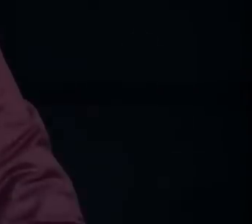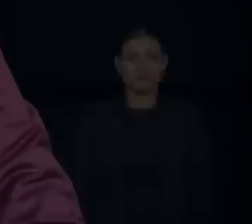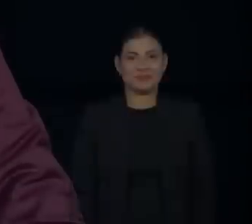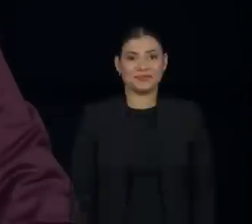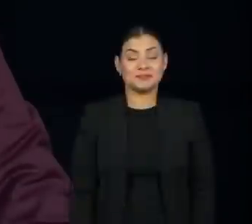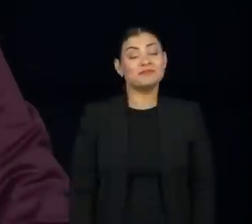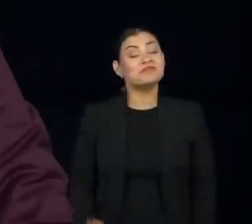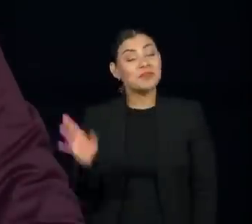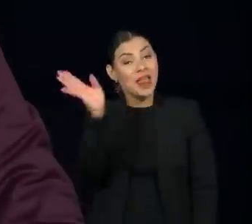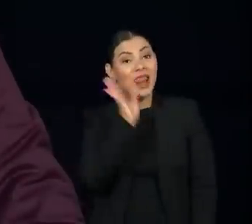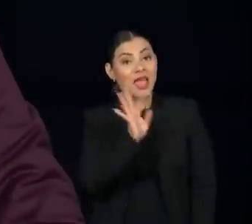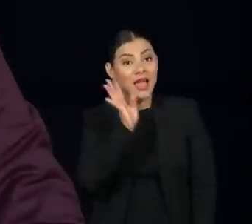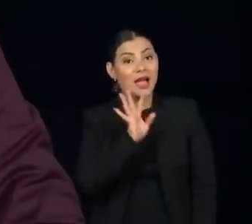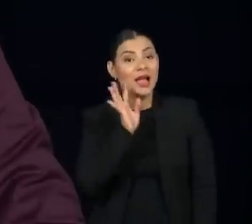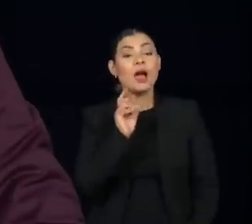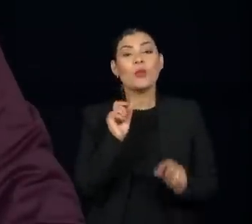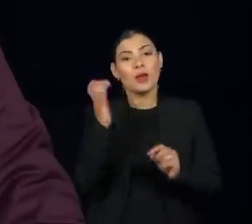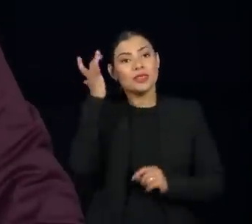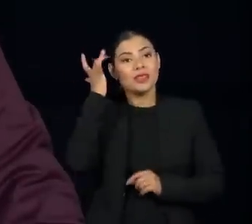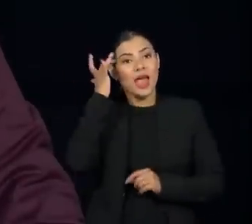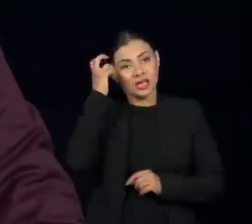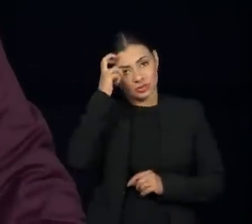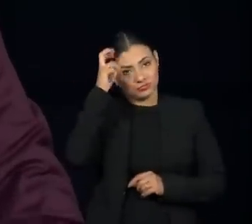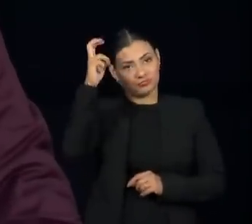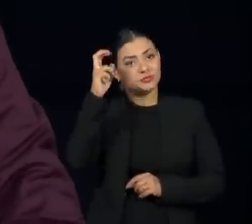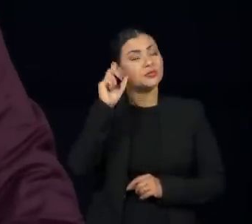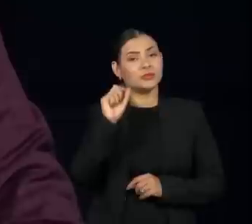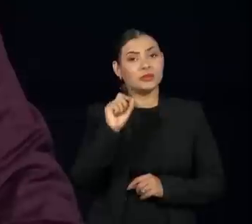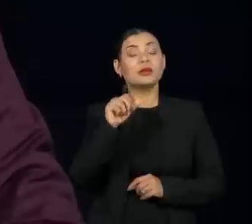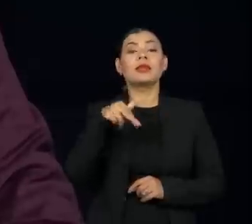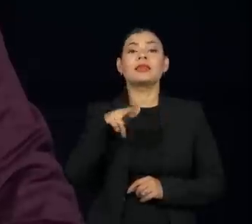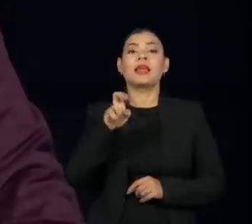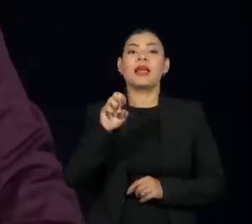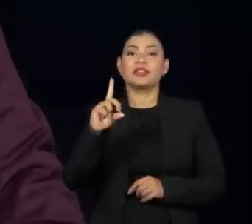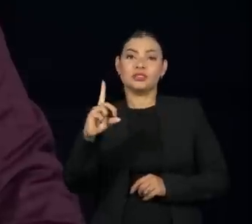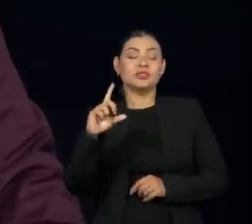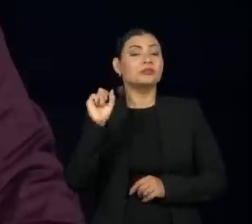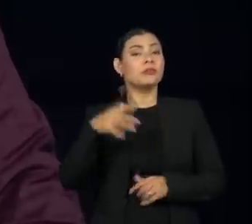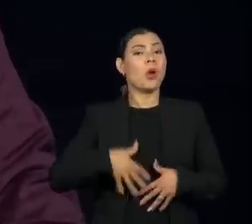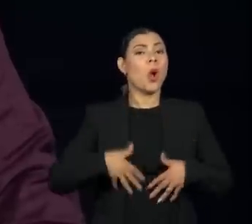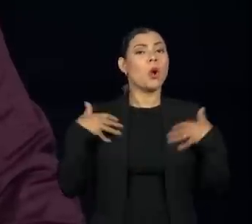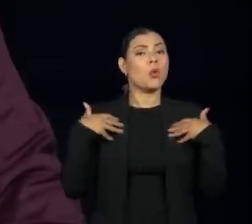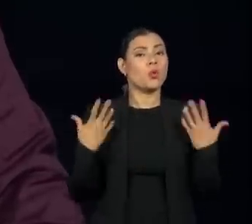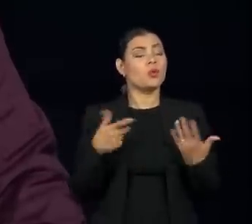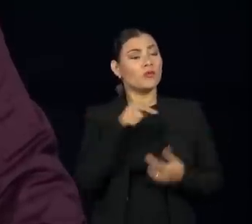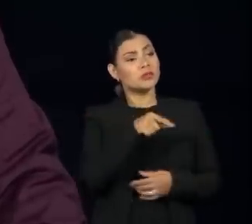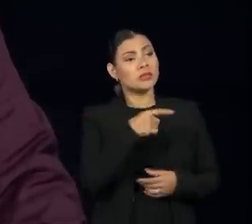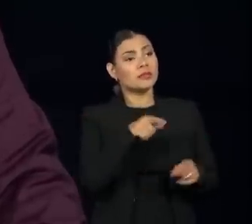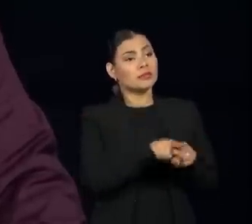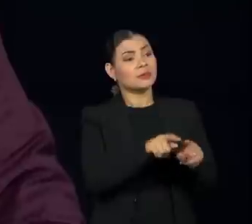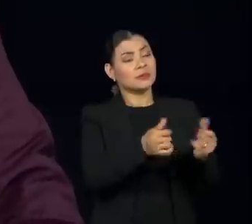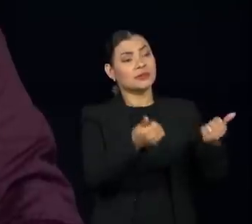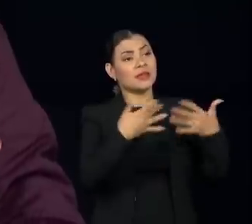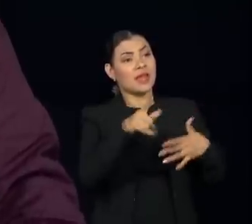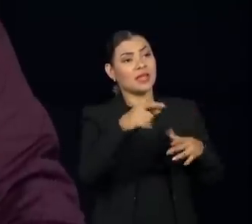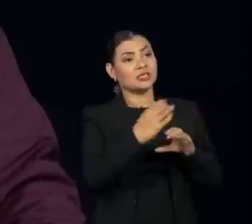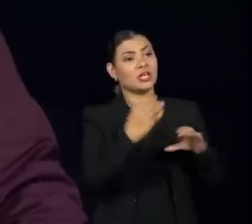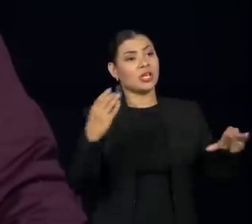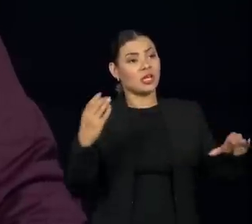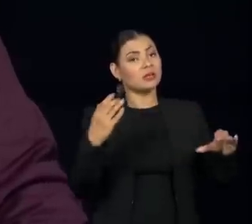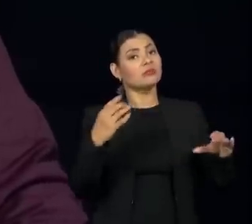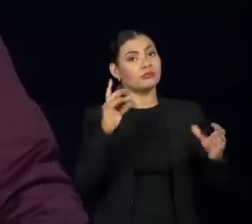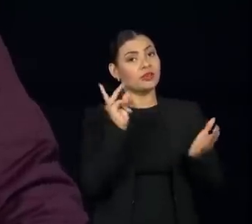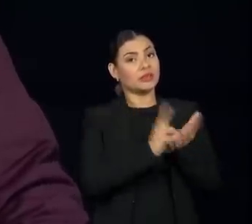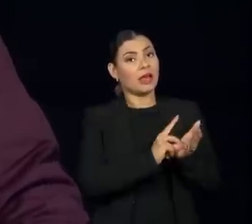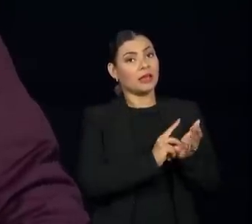eu acho legal o o o nerd é um cara que se orgulha de ser nerd né E você falou que a gente é engenheiro e somos